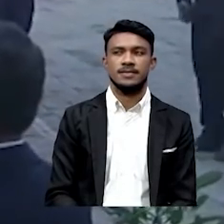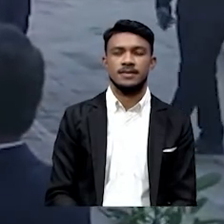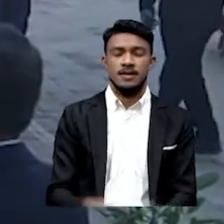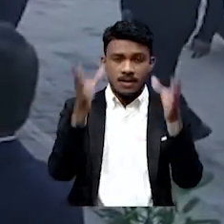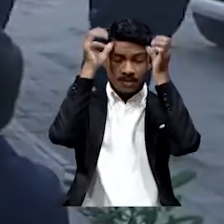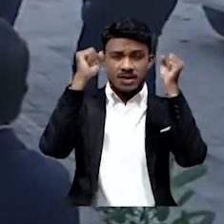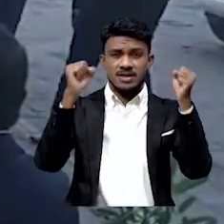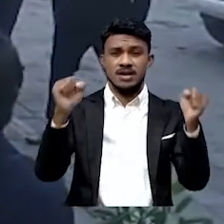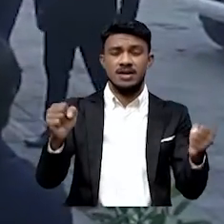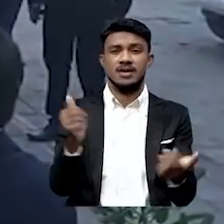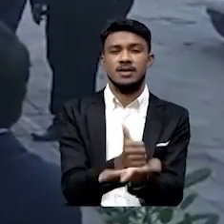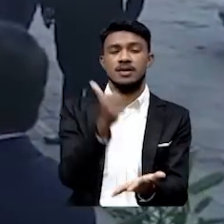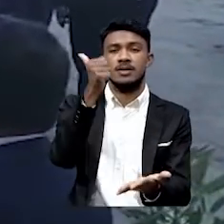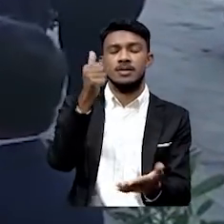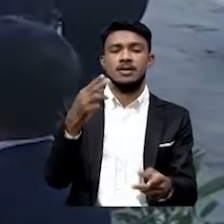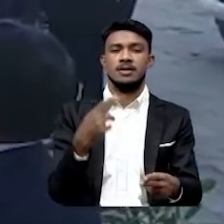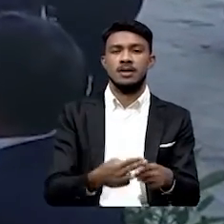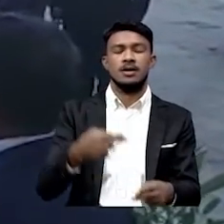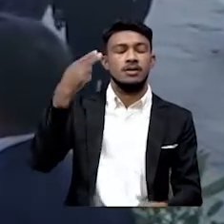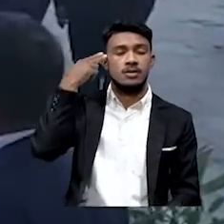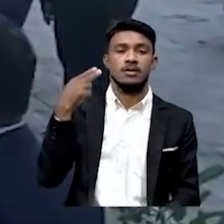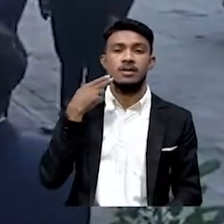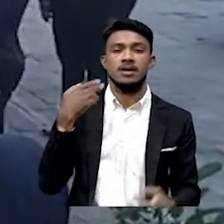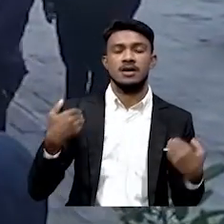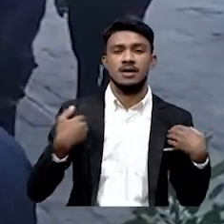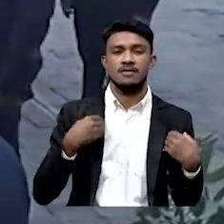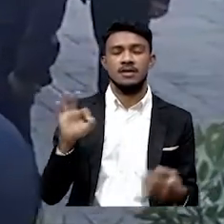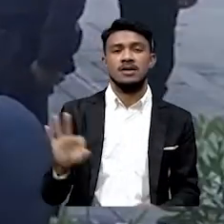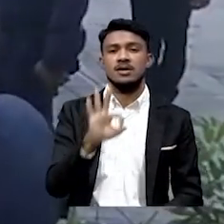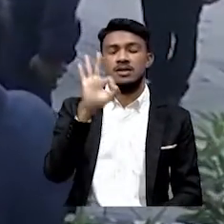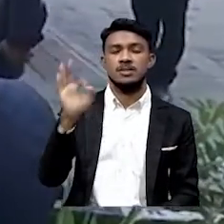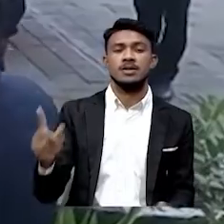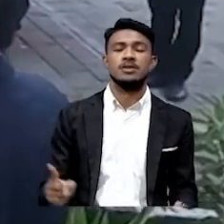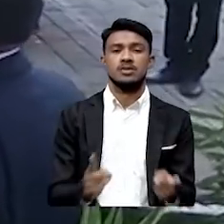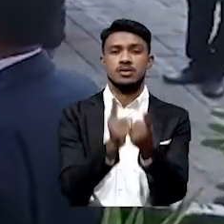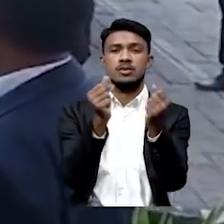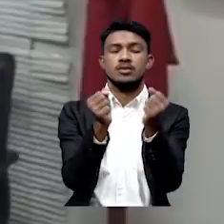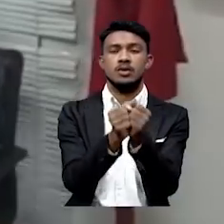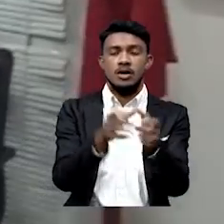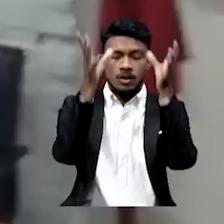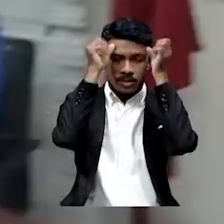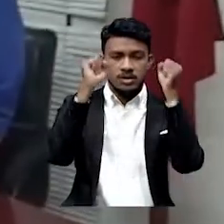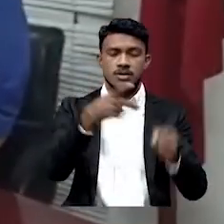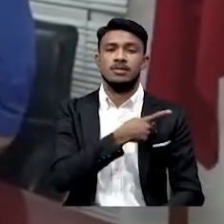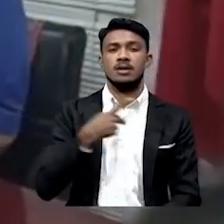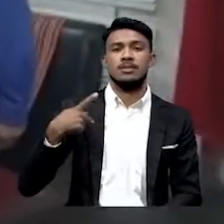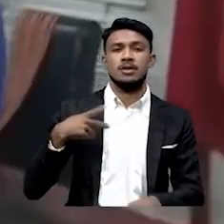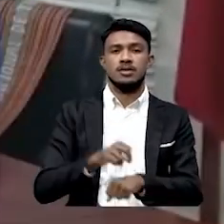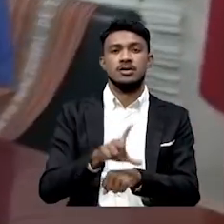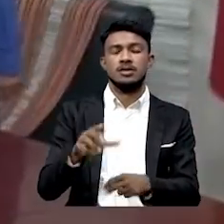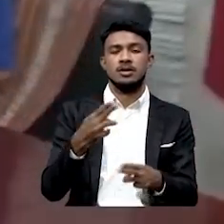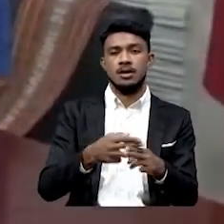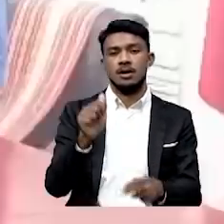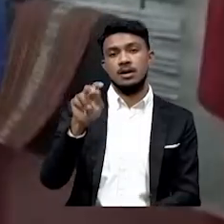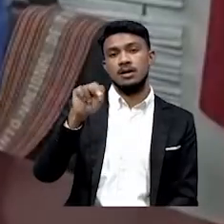Presidente da República eleito José Manuel Ramos Horta e a sexta semana né, a soromalo o presidente do Parlamento Nacional Aniceto Guterres